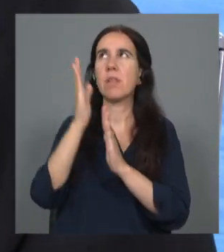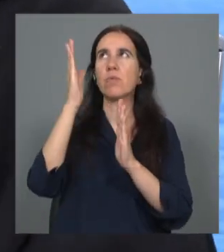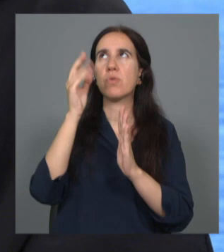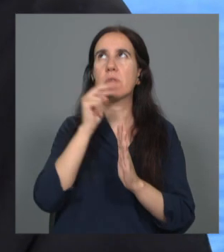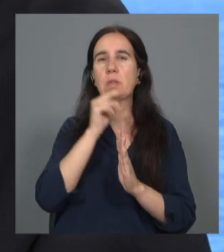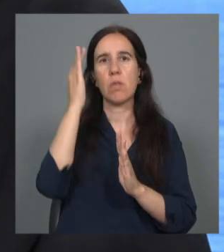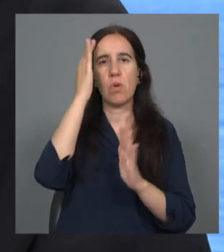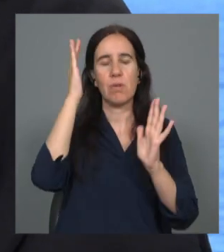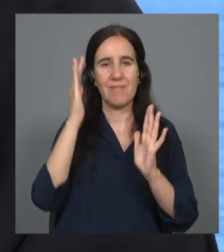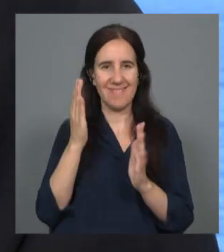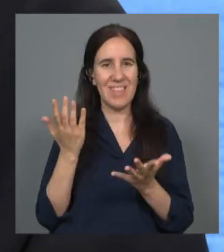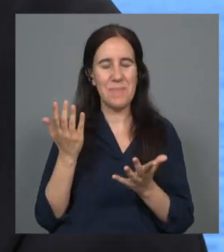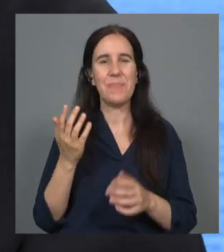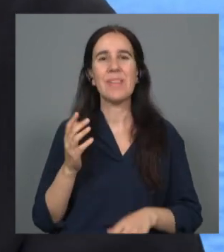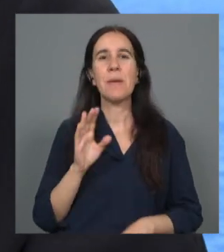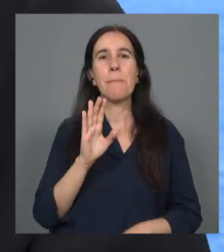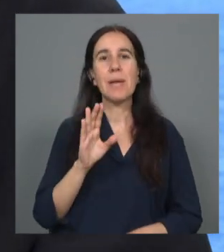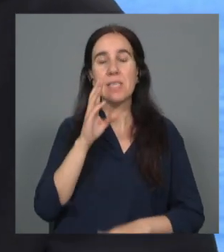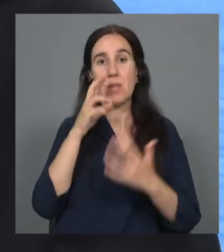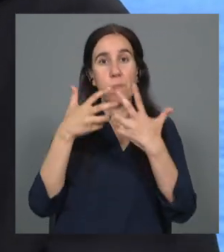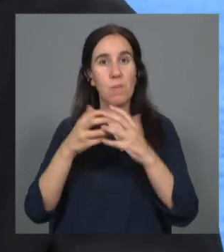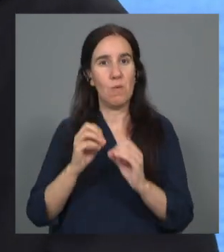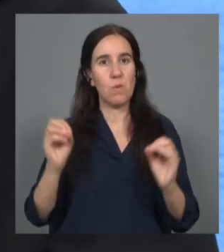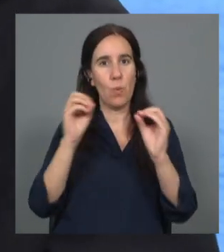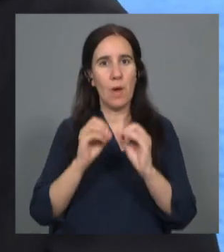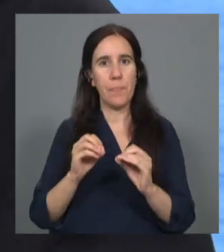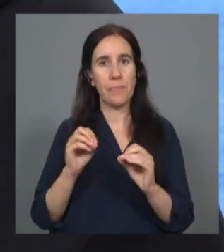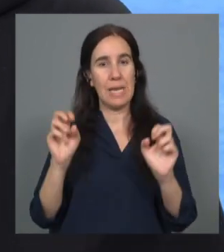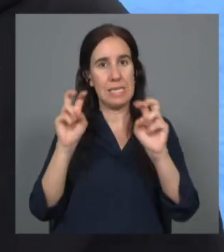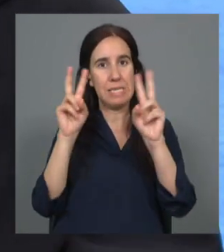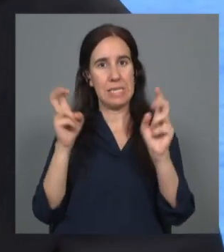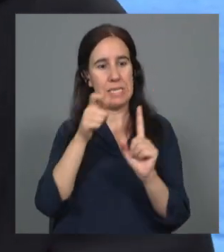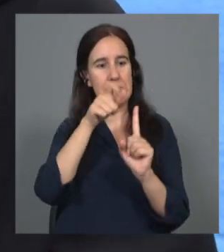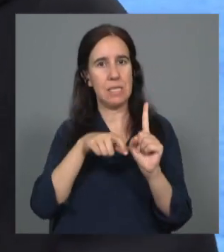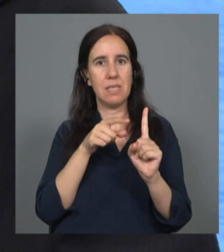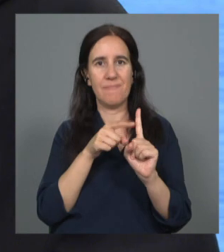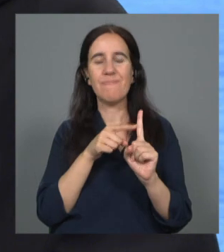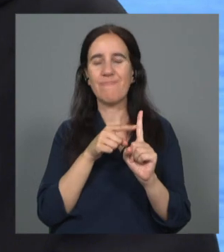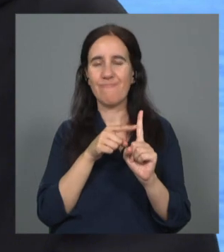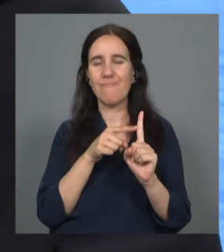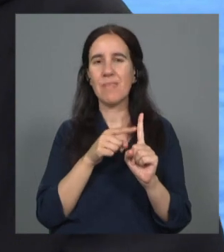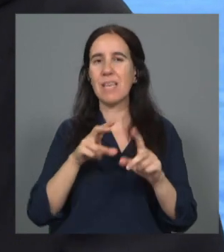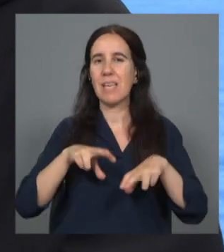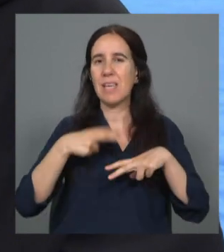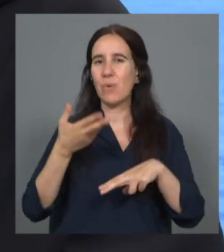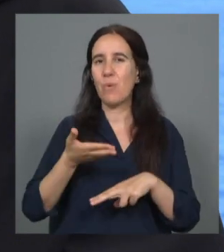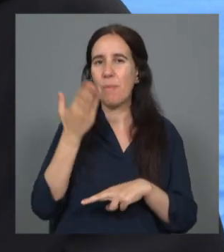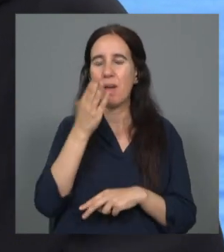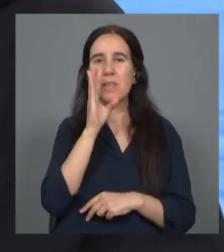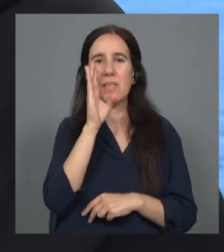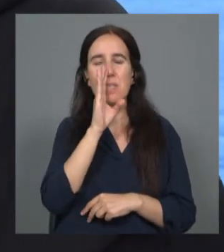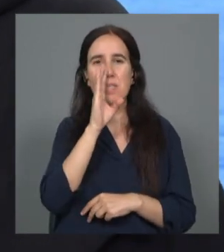não é? Mas não há dúvida que esta figura ficaria muito mais enriquecida se